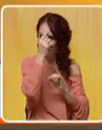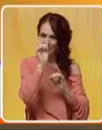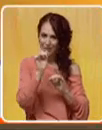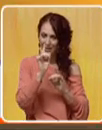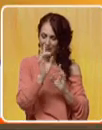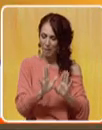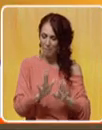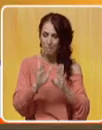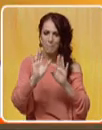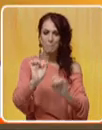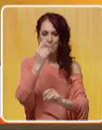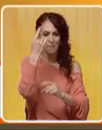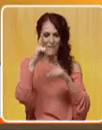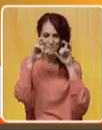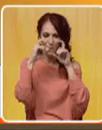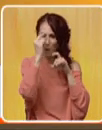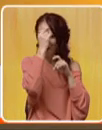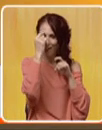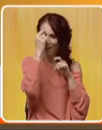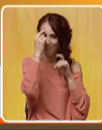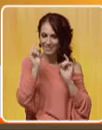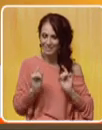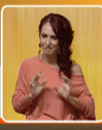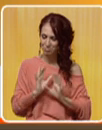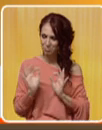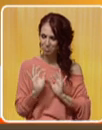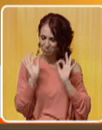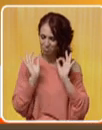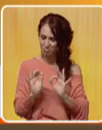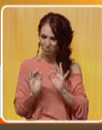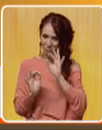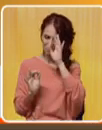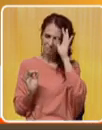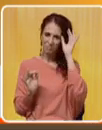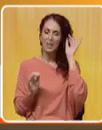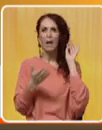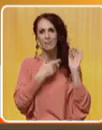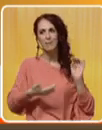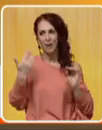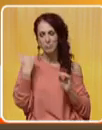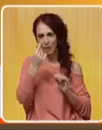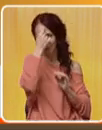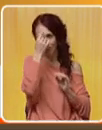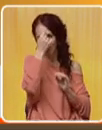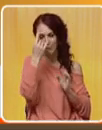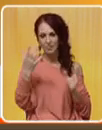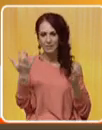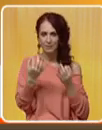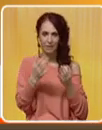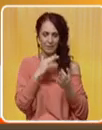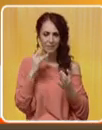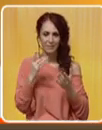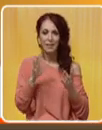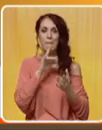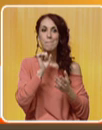bem na primeira fotografia aí está o penteado da moda da moda naquela altura e e muito mais uma moda